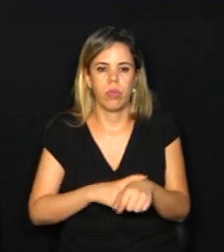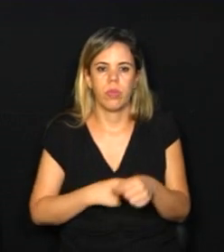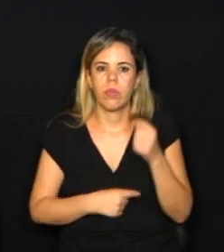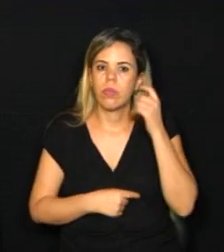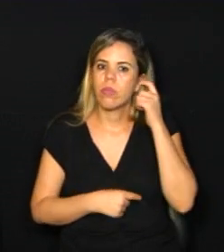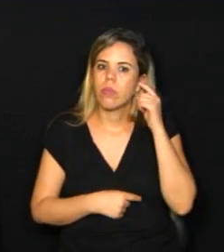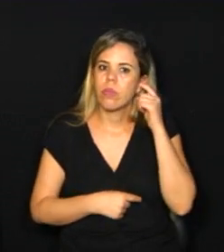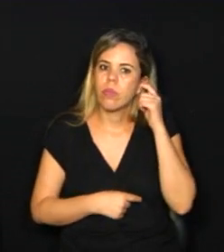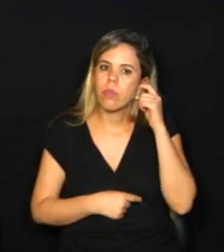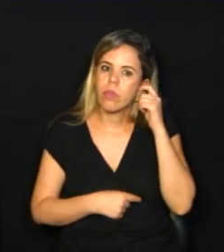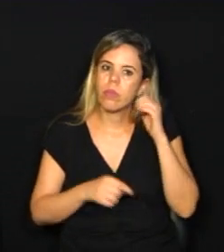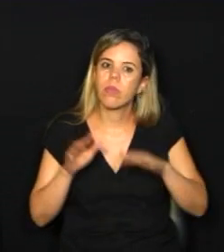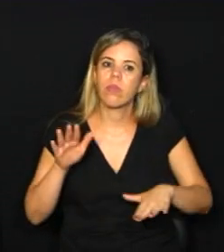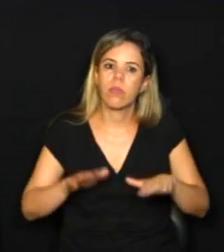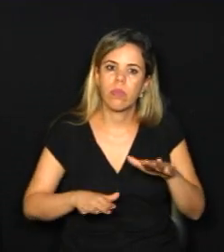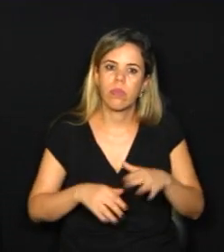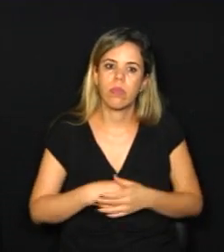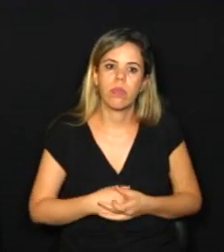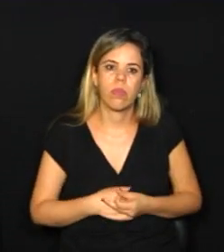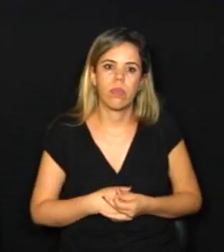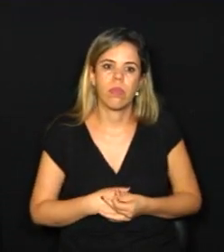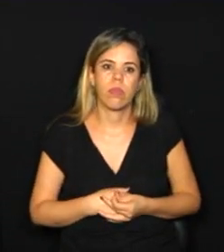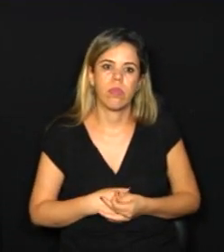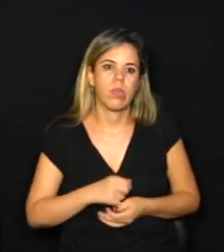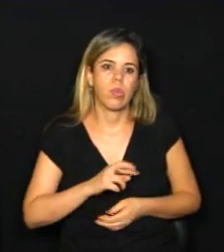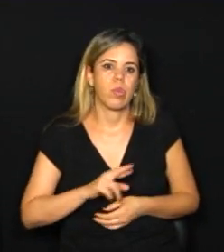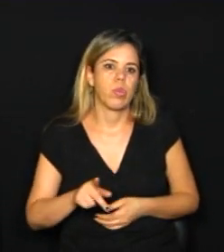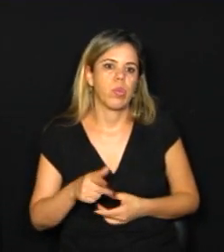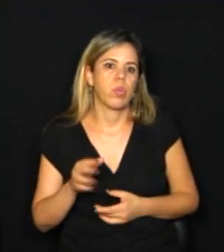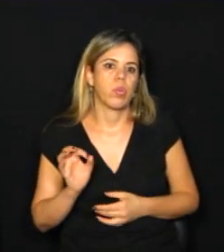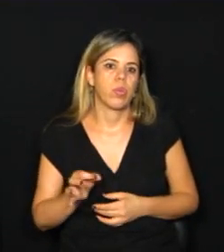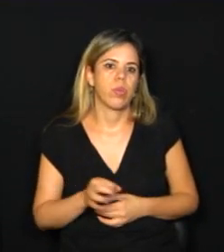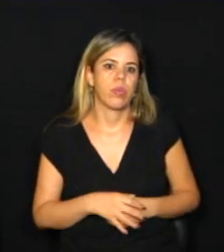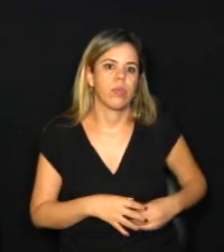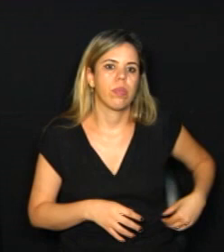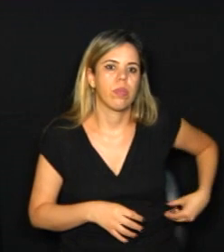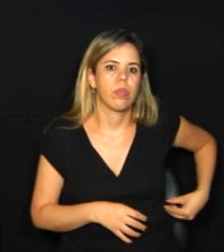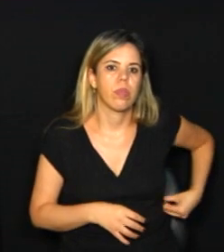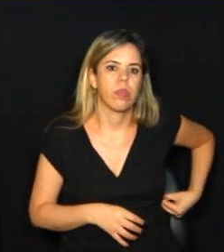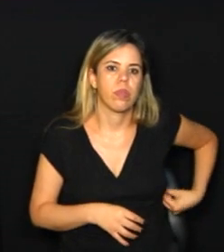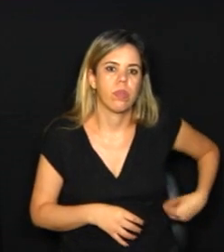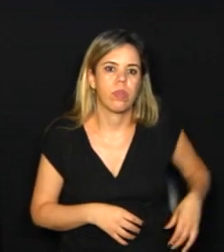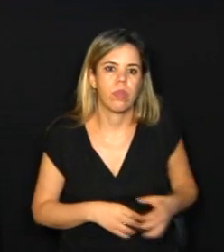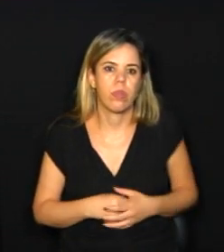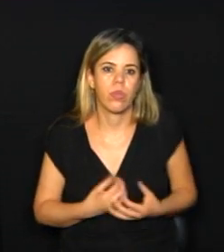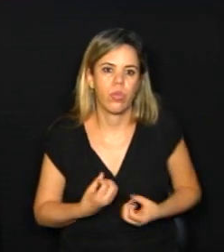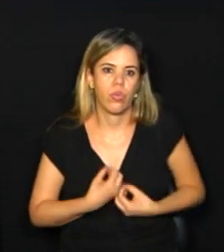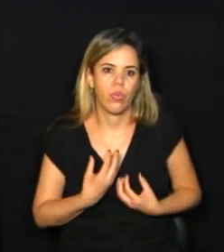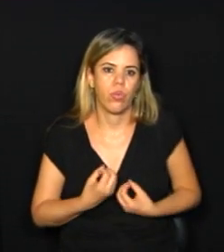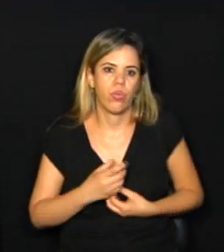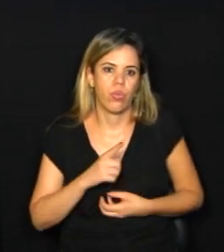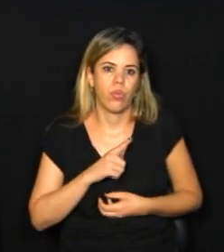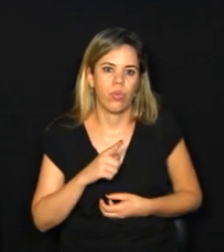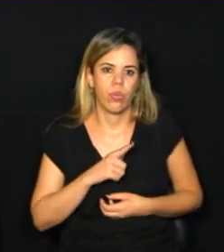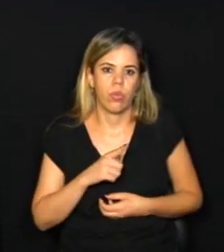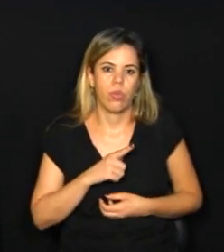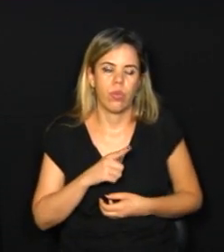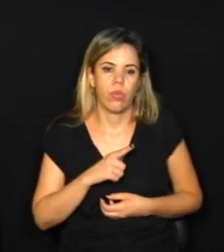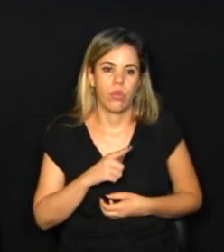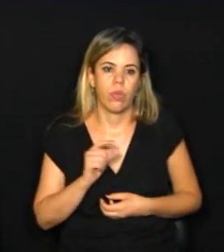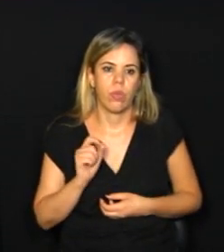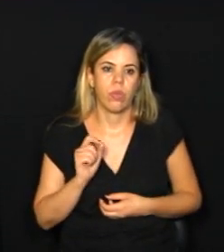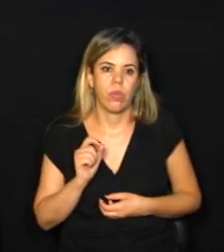Então, provavelmente, não é uma certeza, mas a informação que eu tenho é